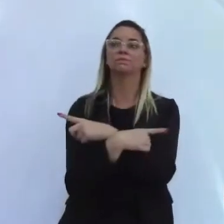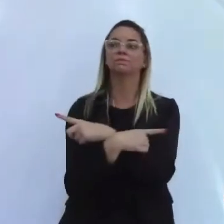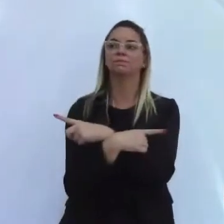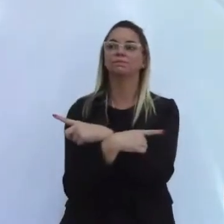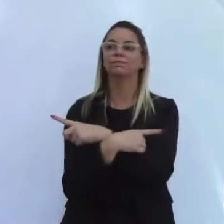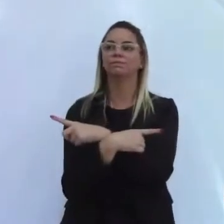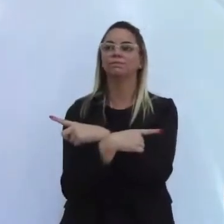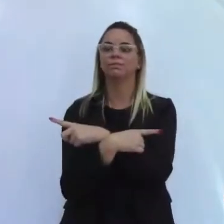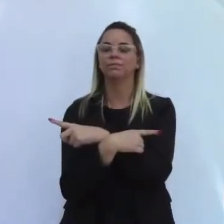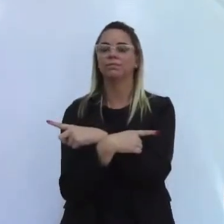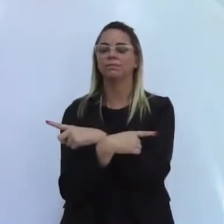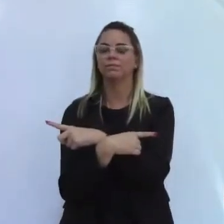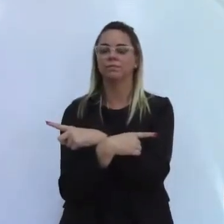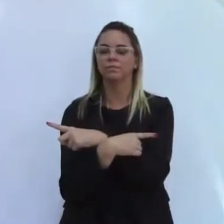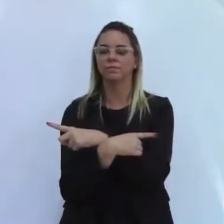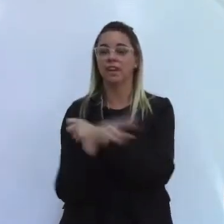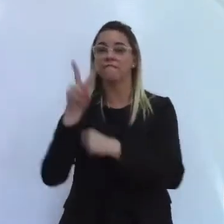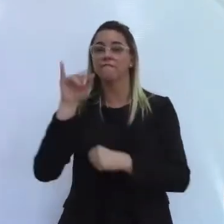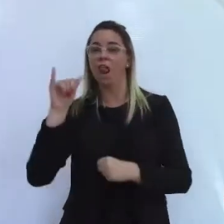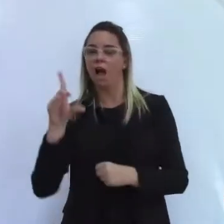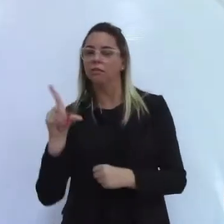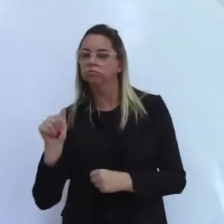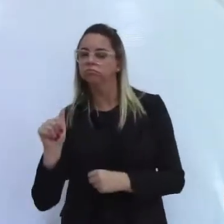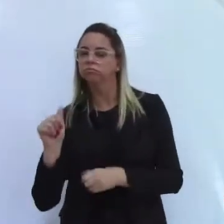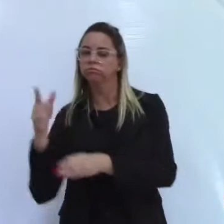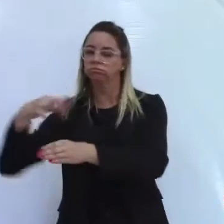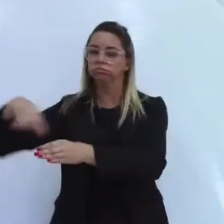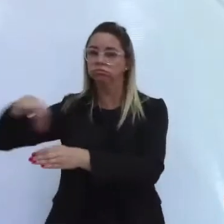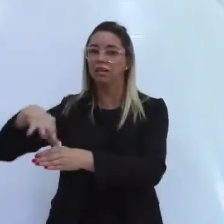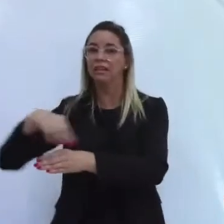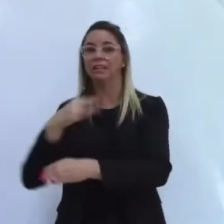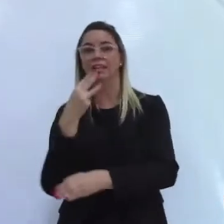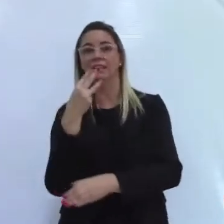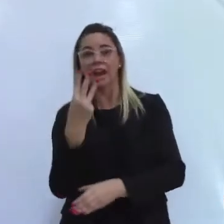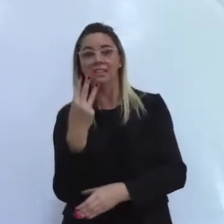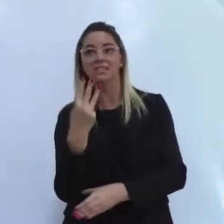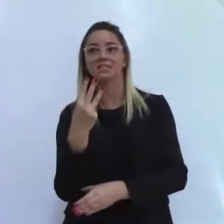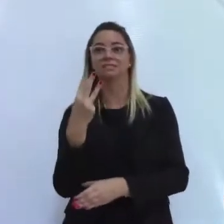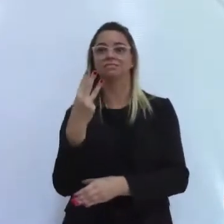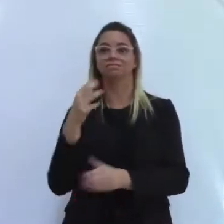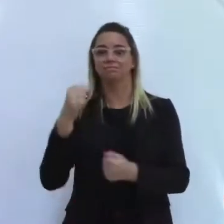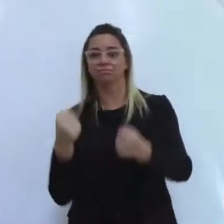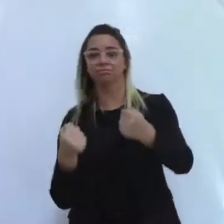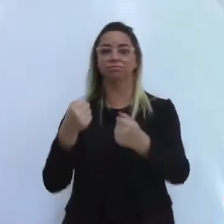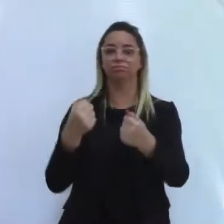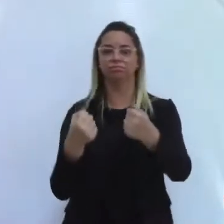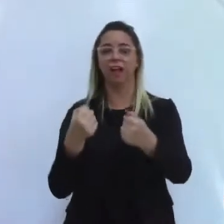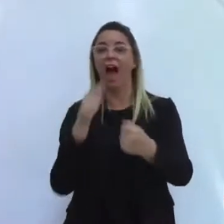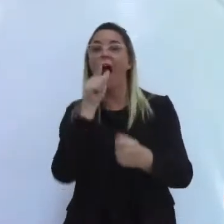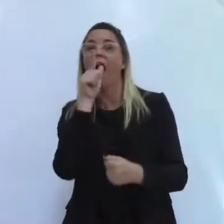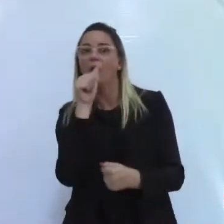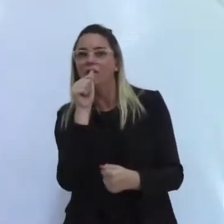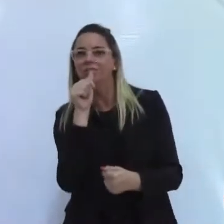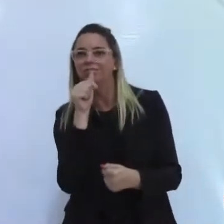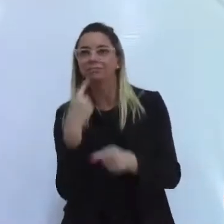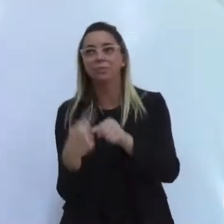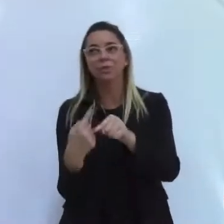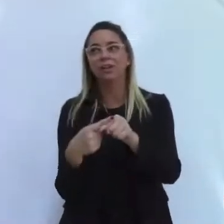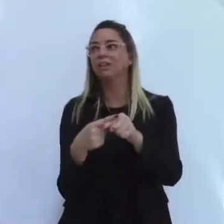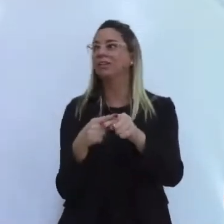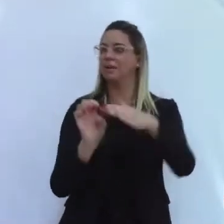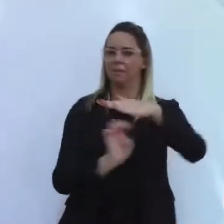Vila do Espírito Santo foi 3 carretas de água esse final de semana. Porque se não tiver o empresário Zé Almeida para